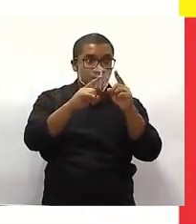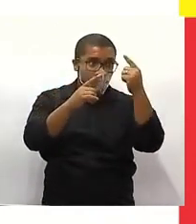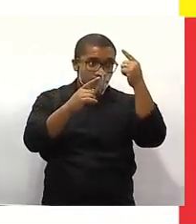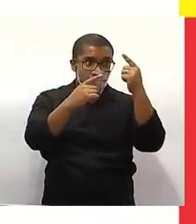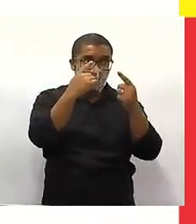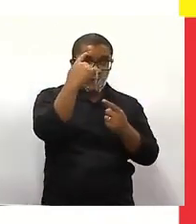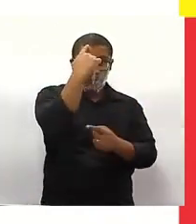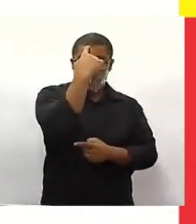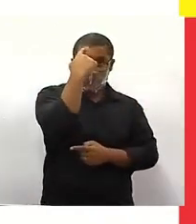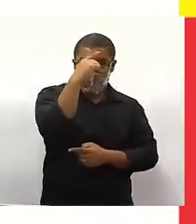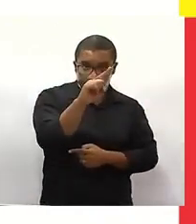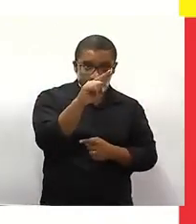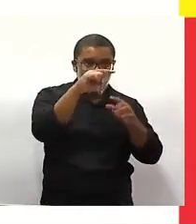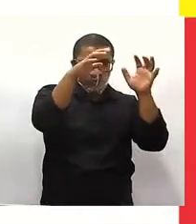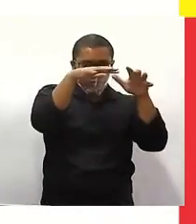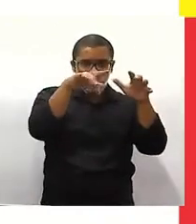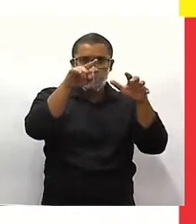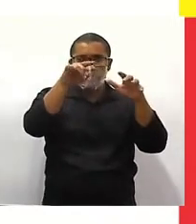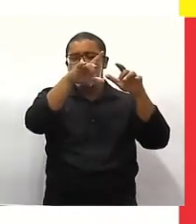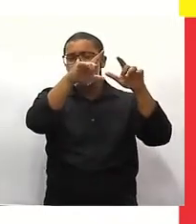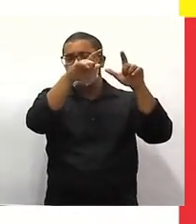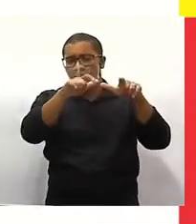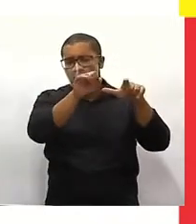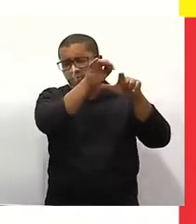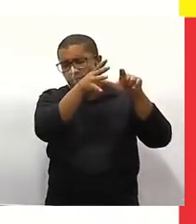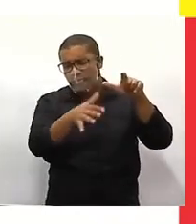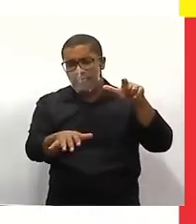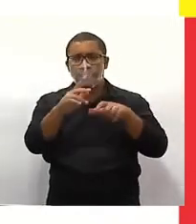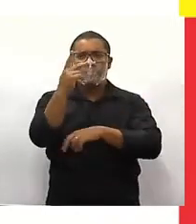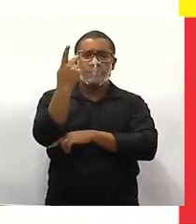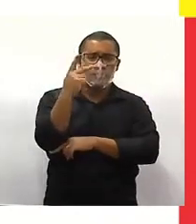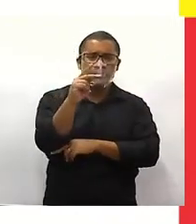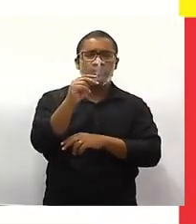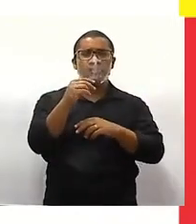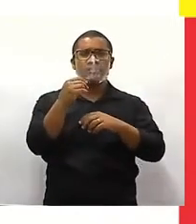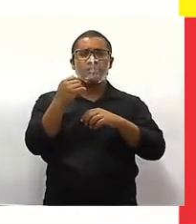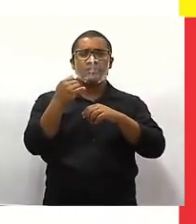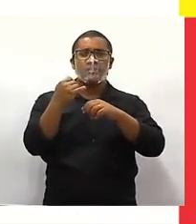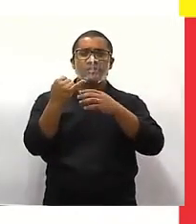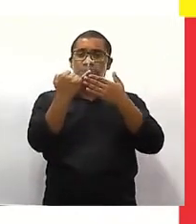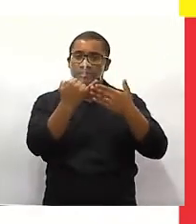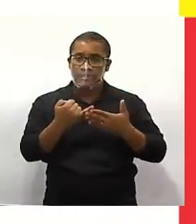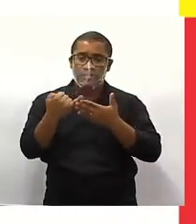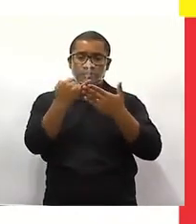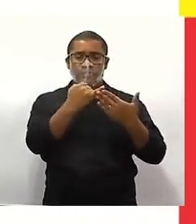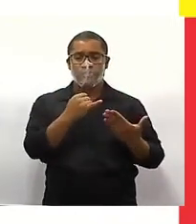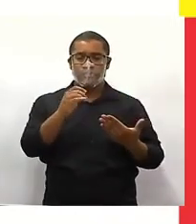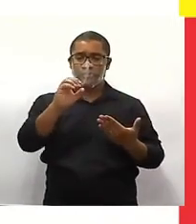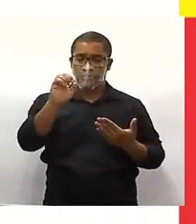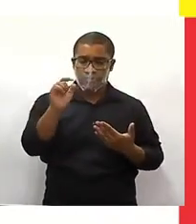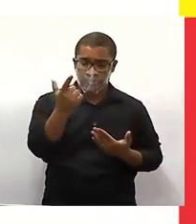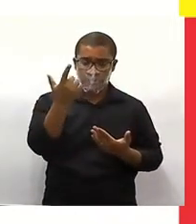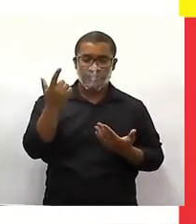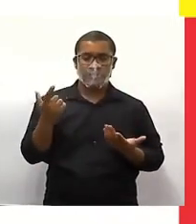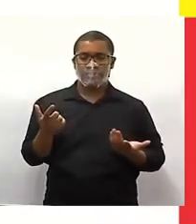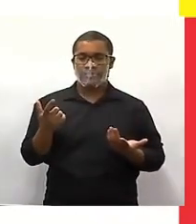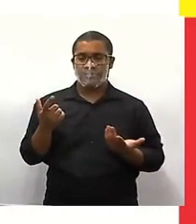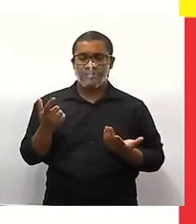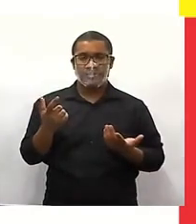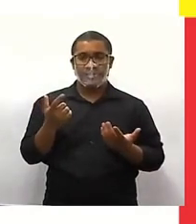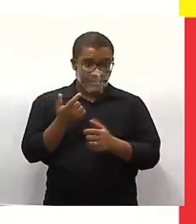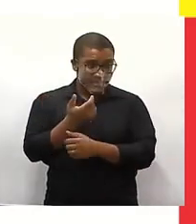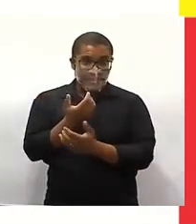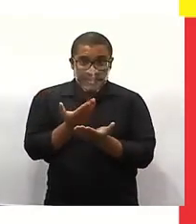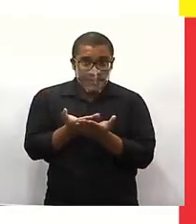em Paulista, Igaraçu, Olinda, e as aulas foram suspensas, né? Essa aí saiu no G1 no